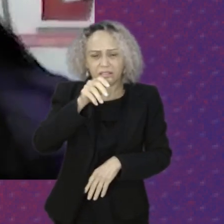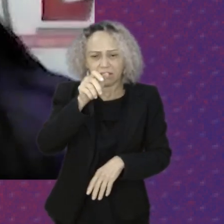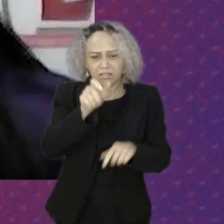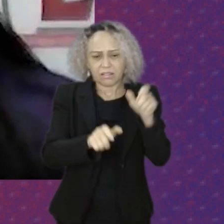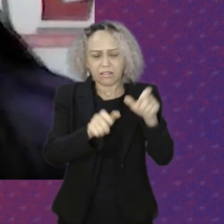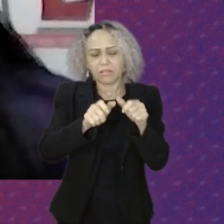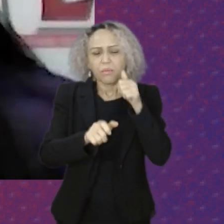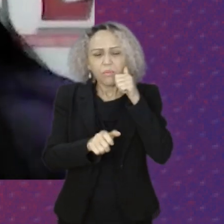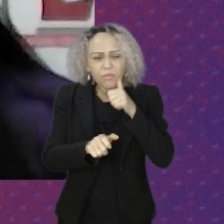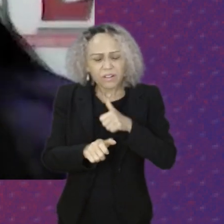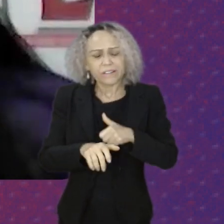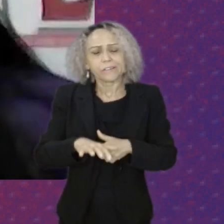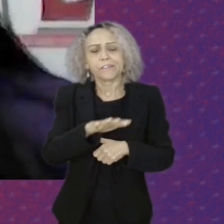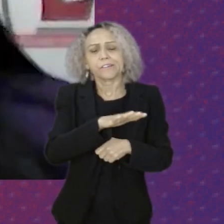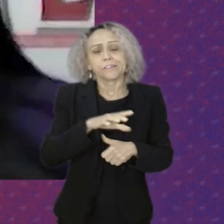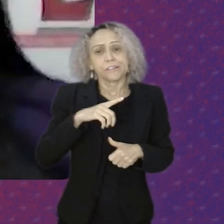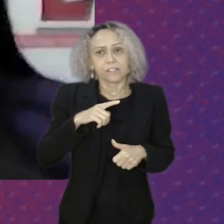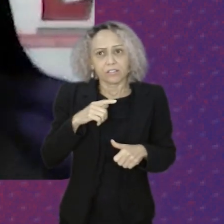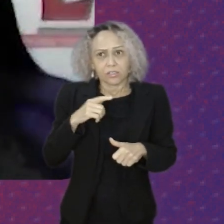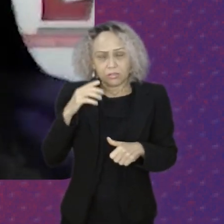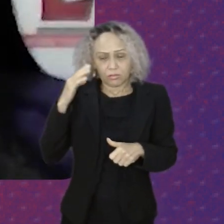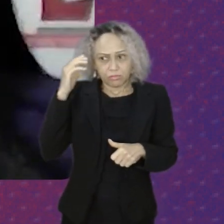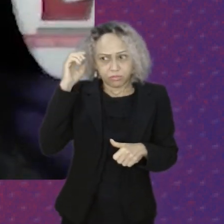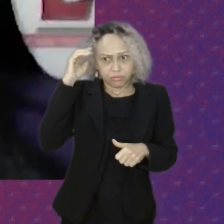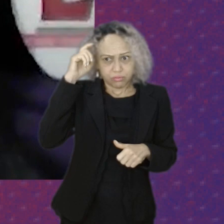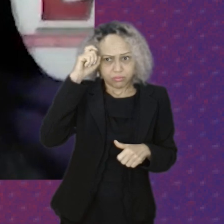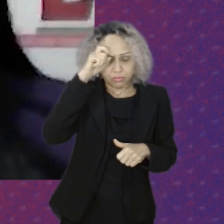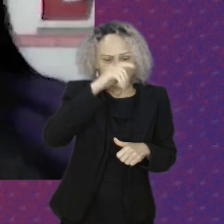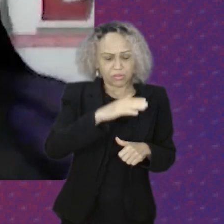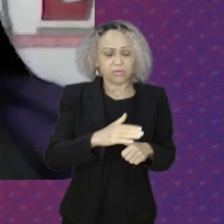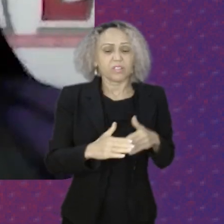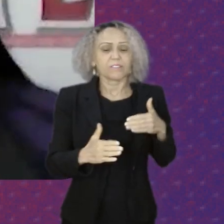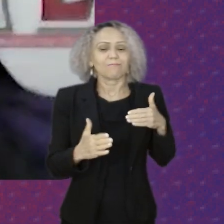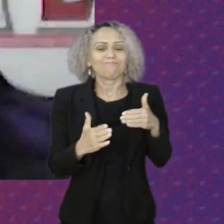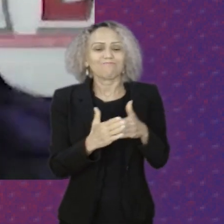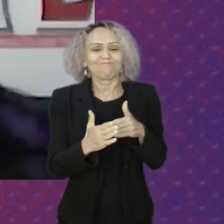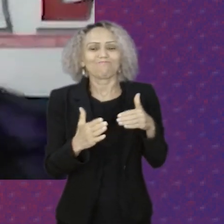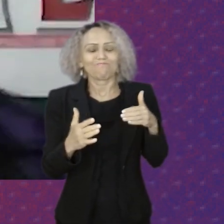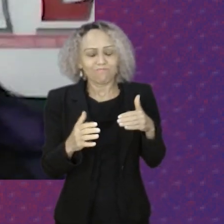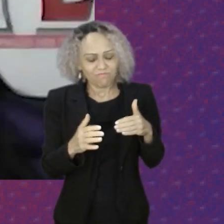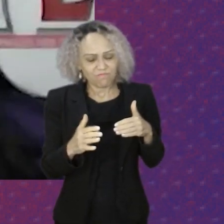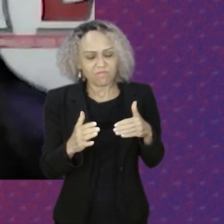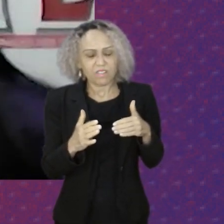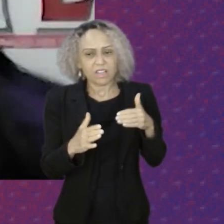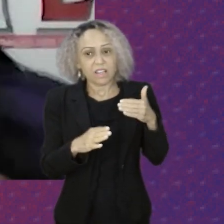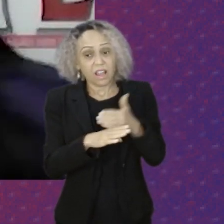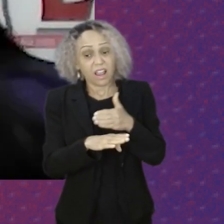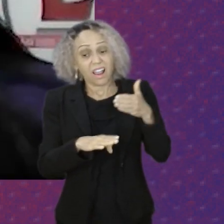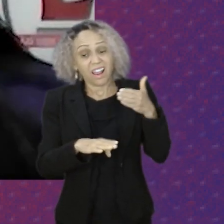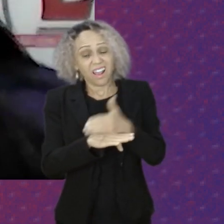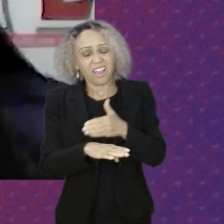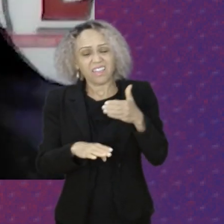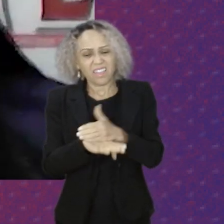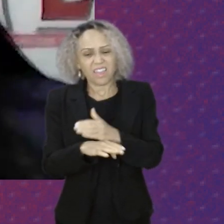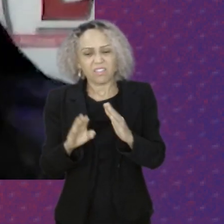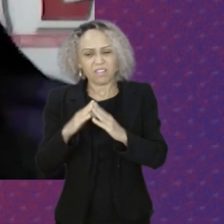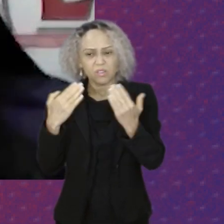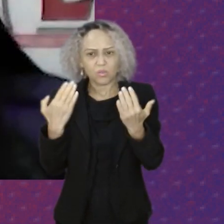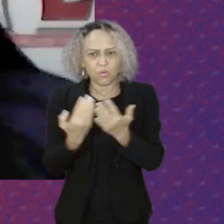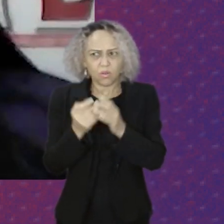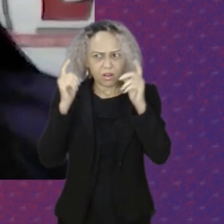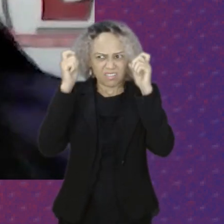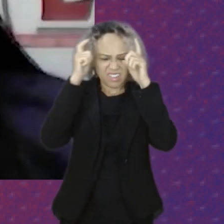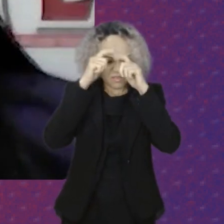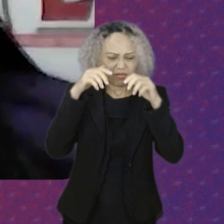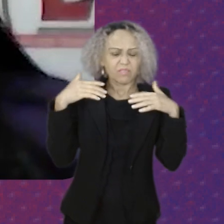acesso à escola e principalmente uma educação que disputa o seu contexto. E aí a